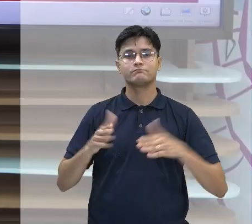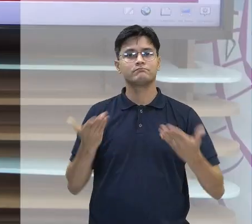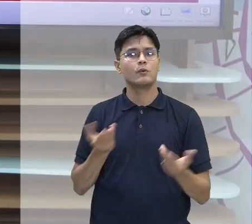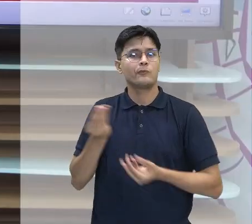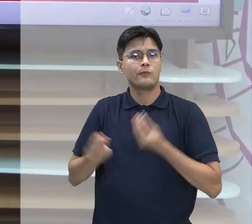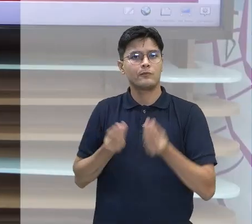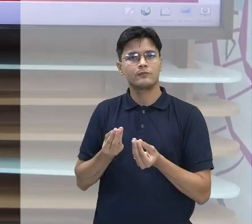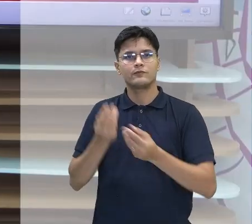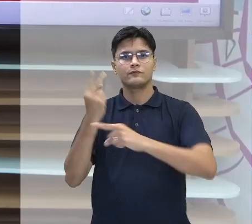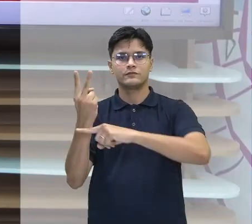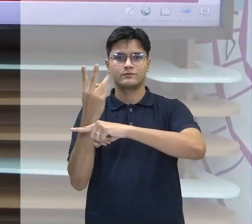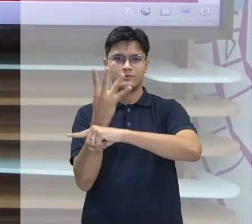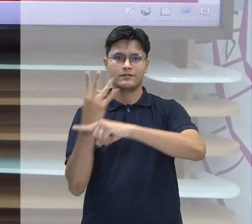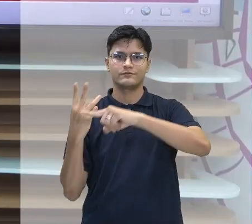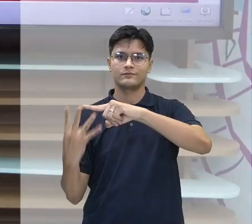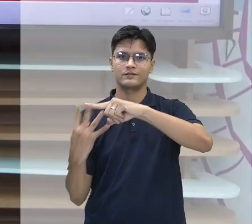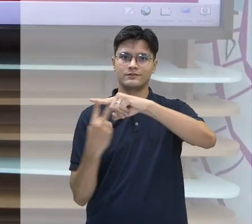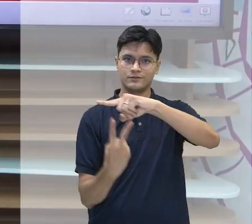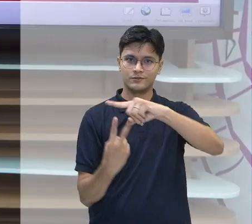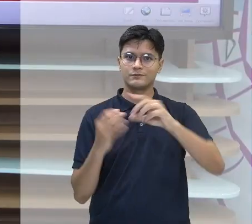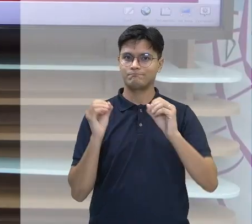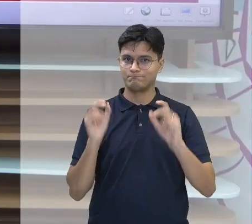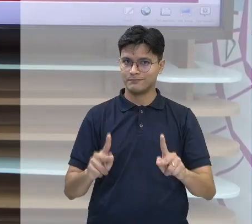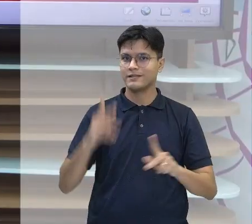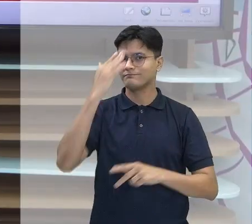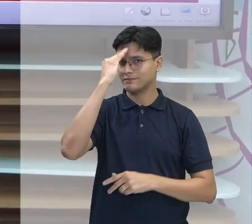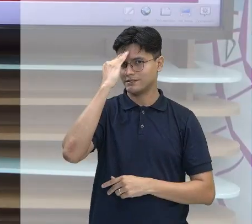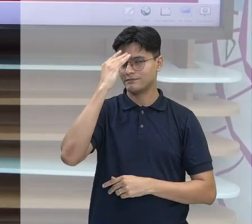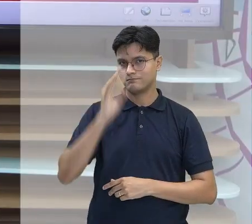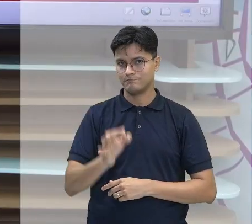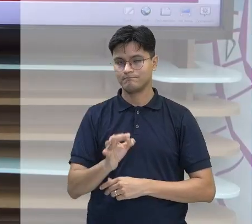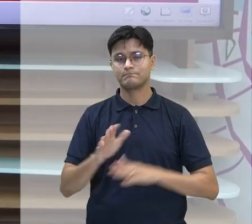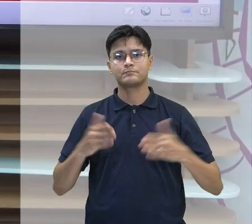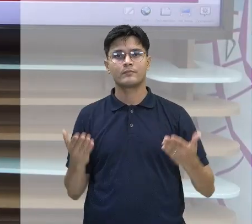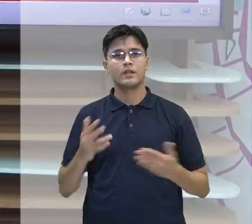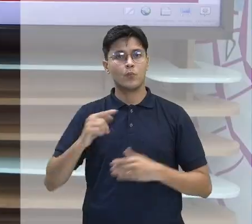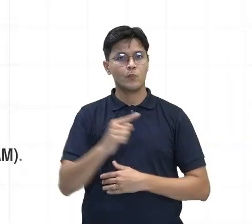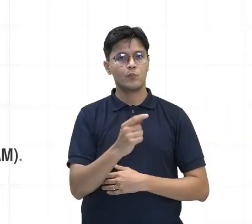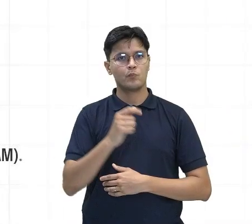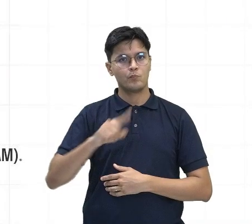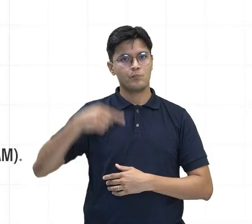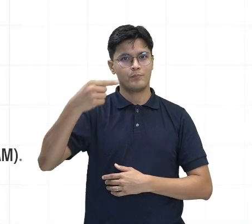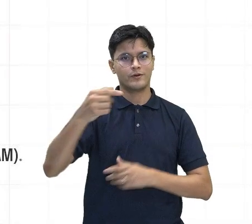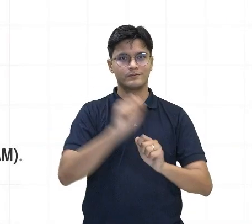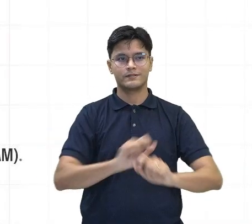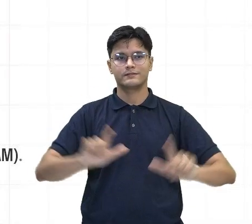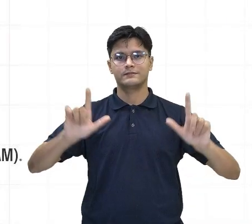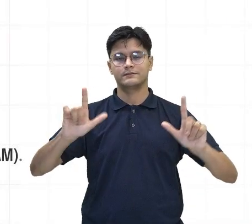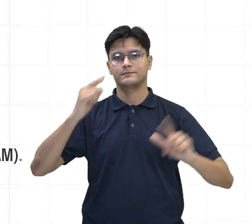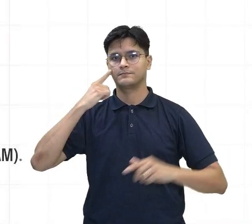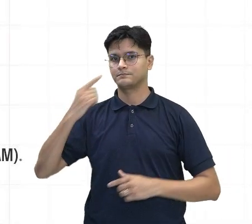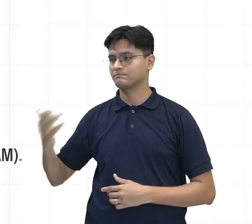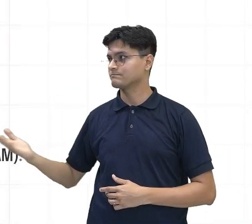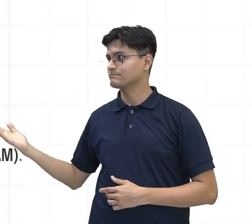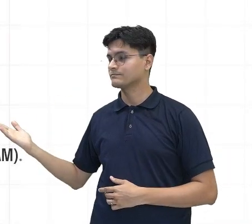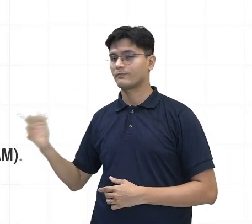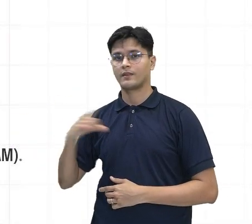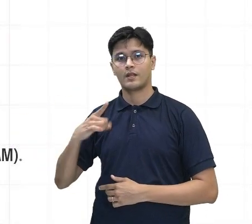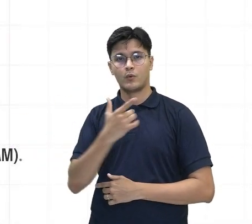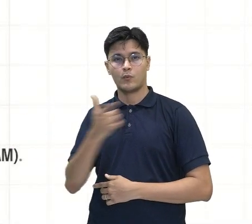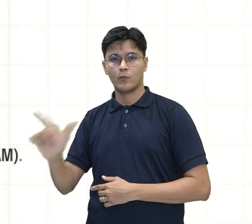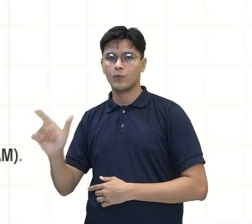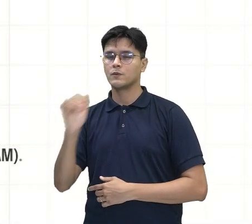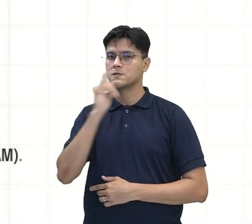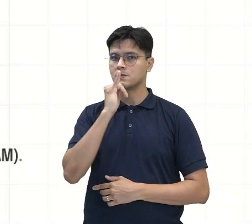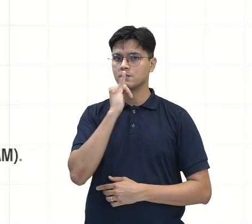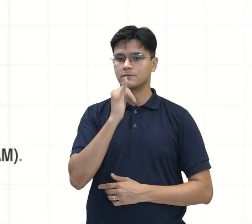para 42. Entendido? Tranquilo? Vamos então para a nossa próxima cartela. Temos aqui um outro exemplo,